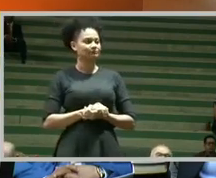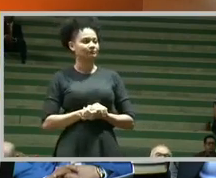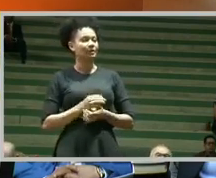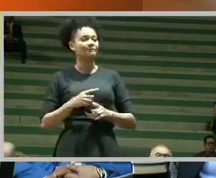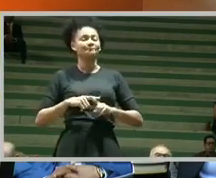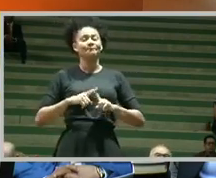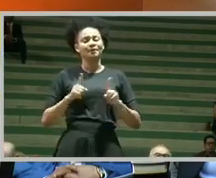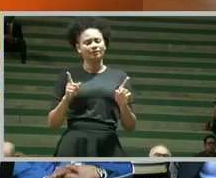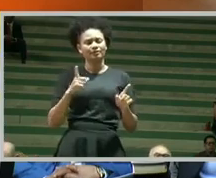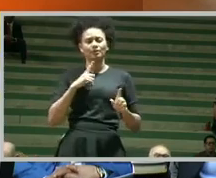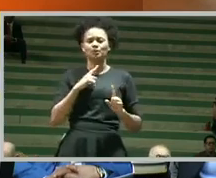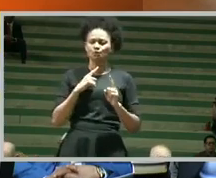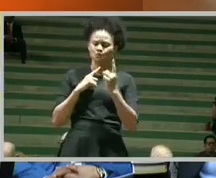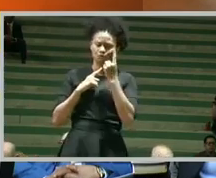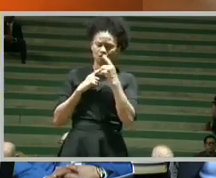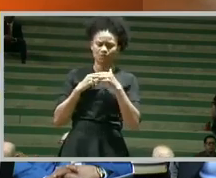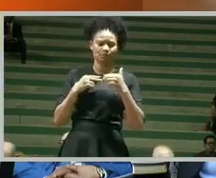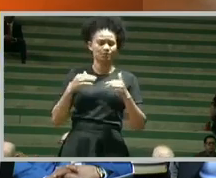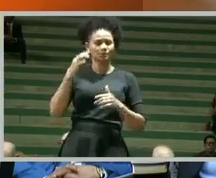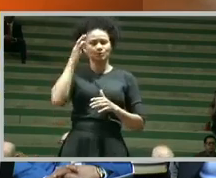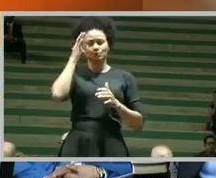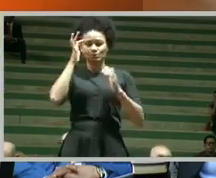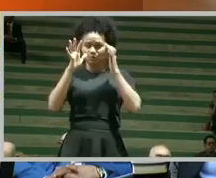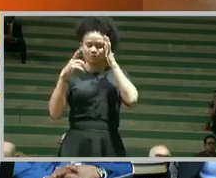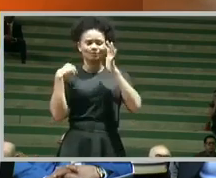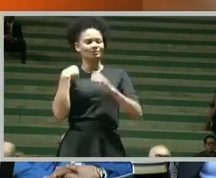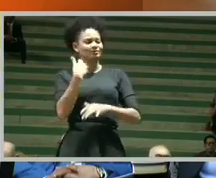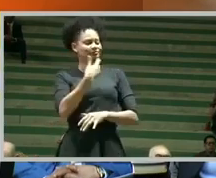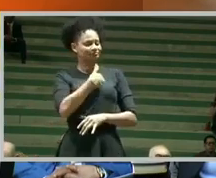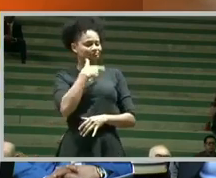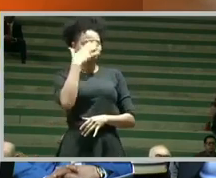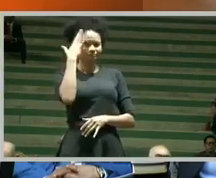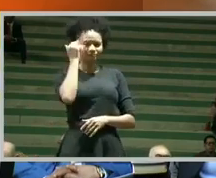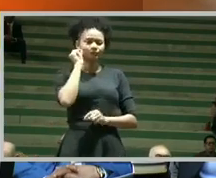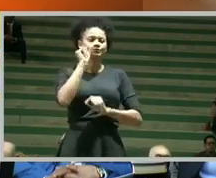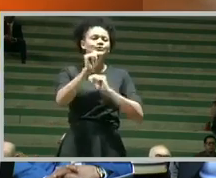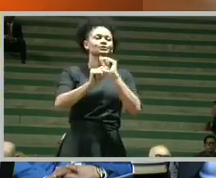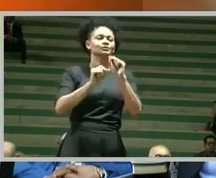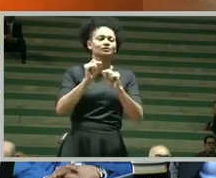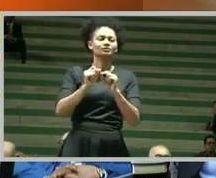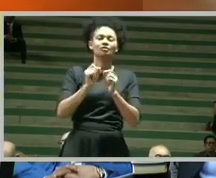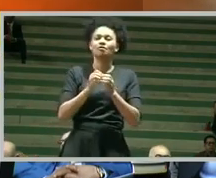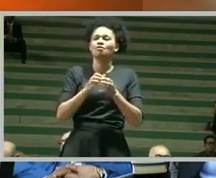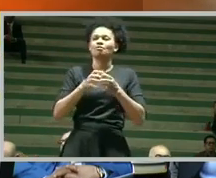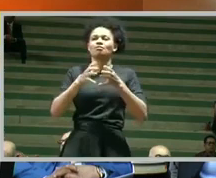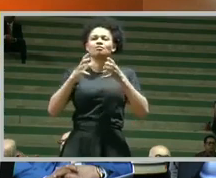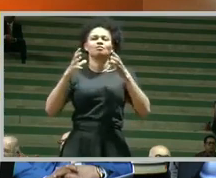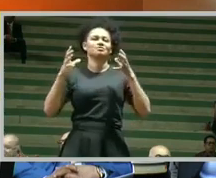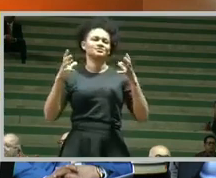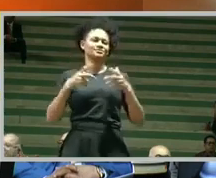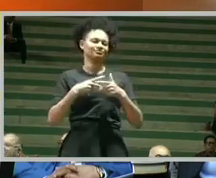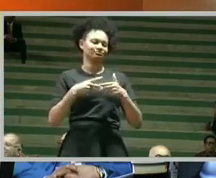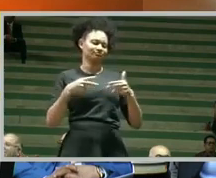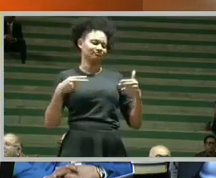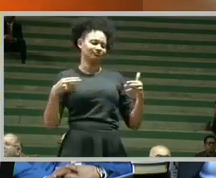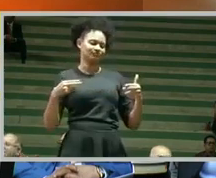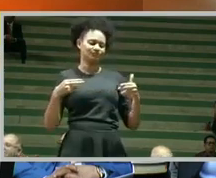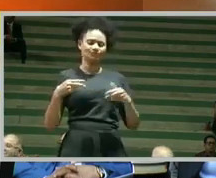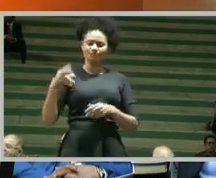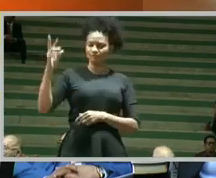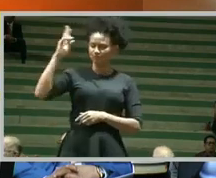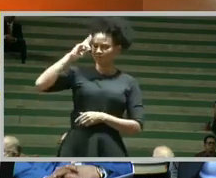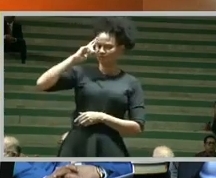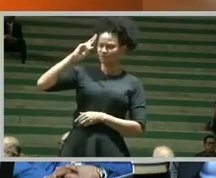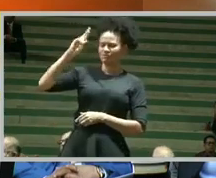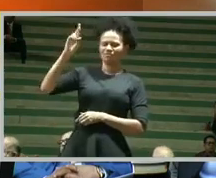Mas tem uma coisa que eles lá fora não sabem, que só nós sabemos. O que é? Grandes coisas fez